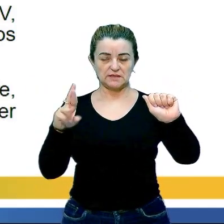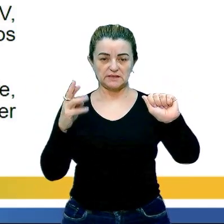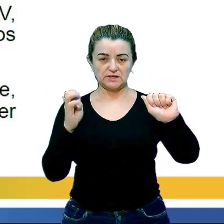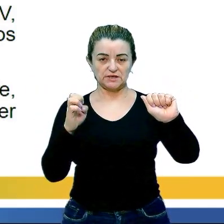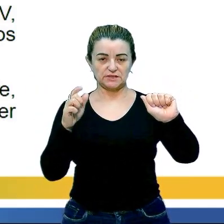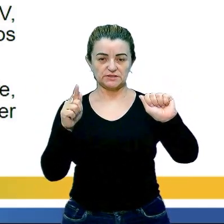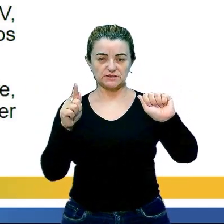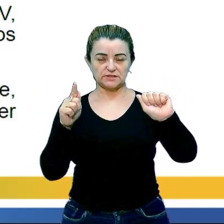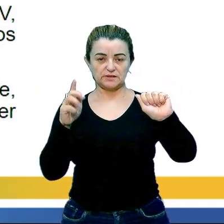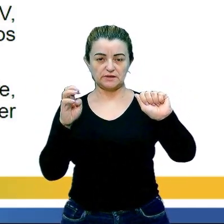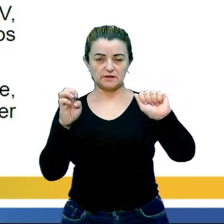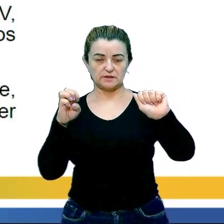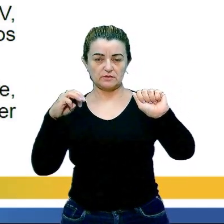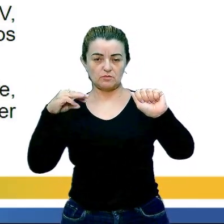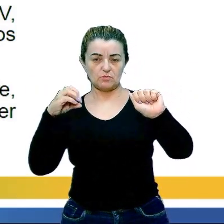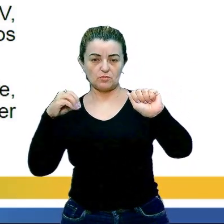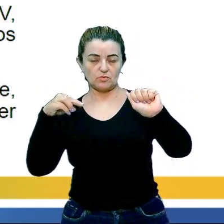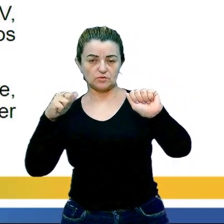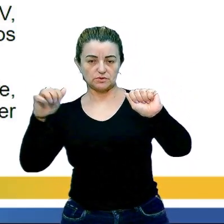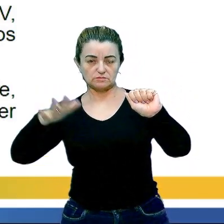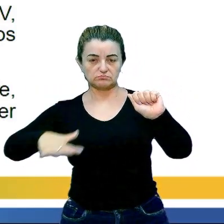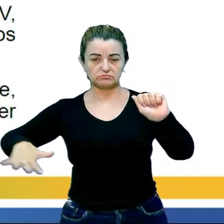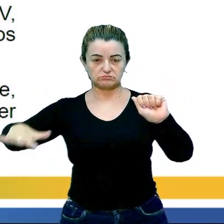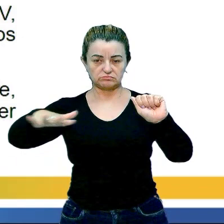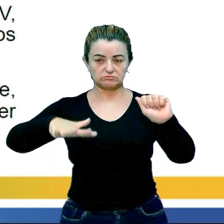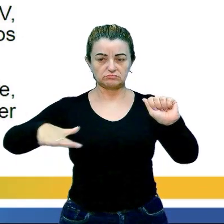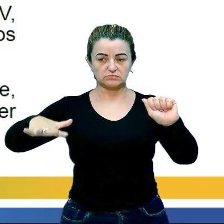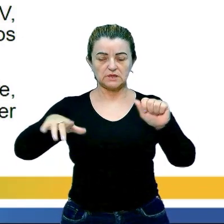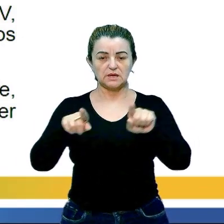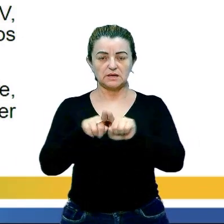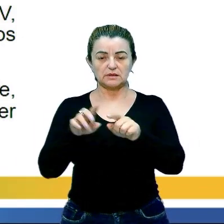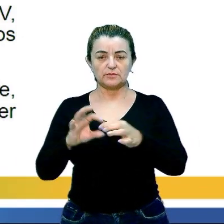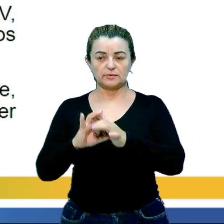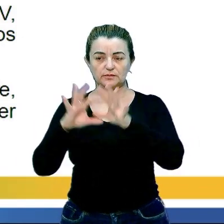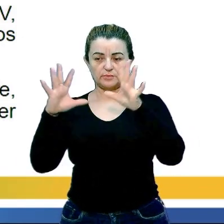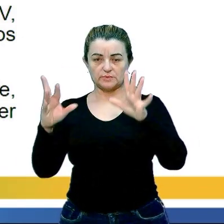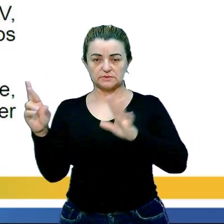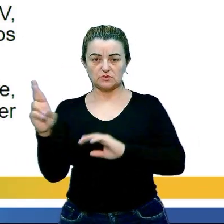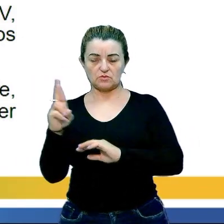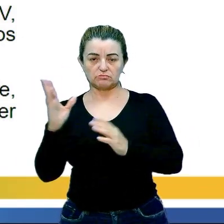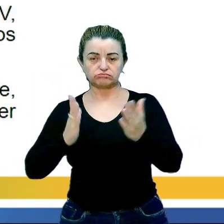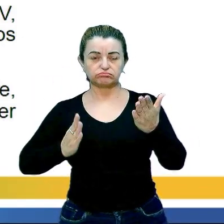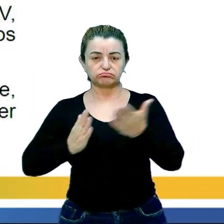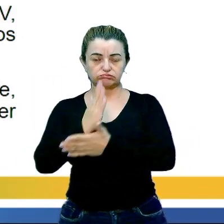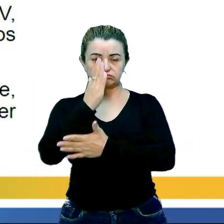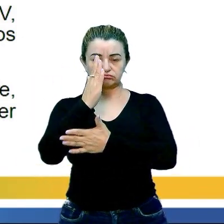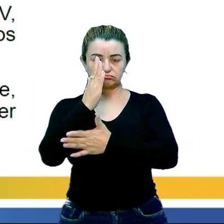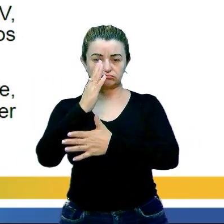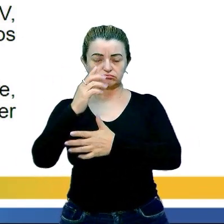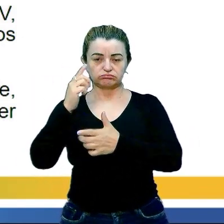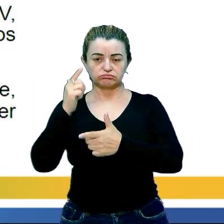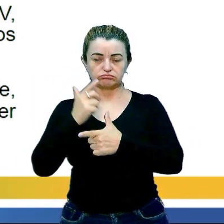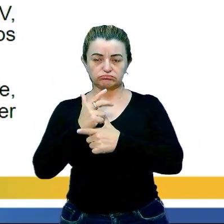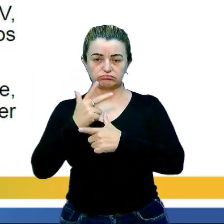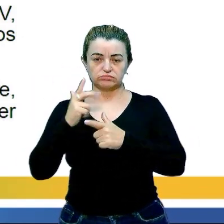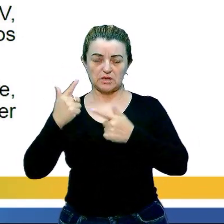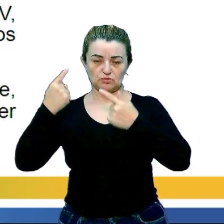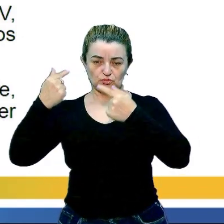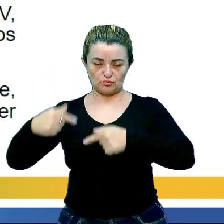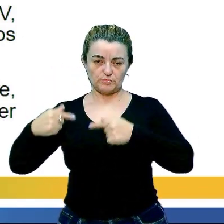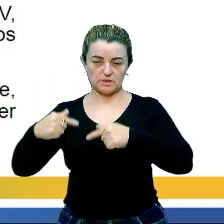hegemonia cartaginense sobre a região, além de permitir que a Roma passasse a dominar o comércio